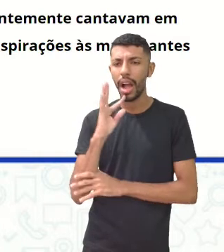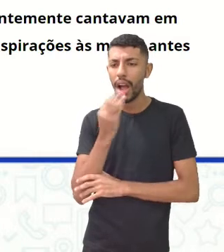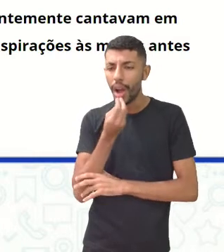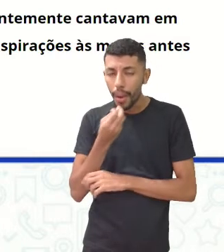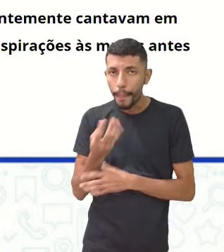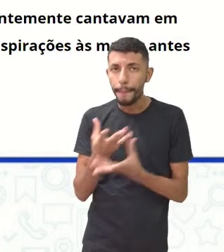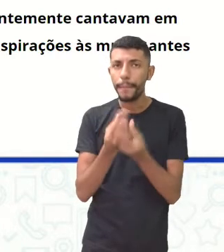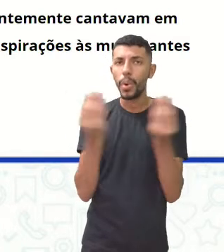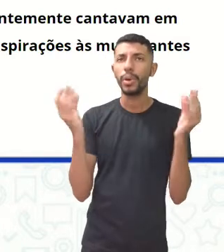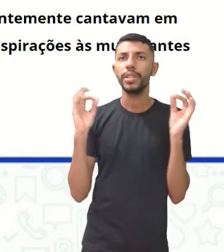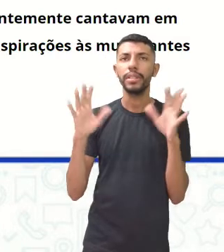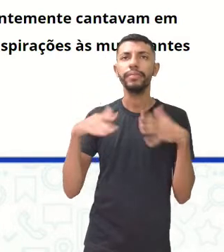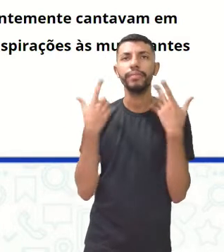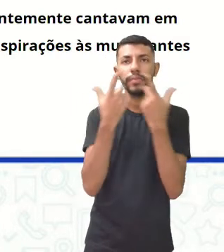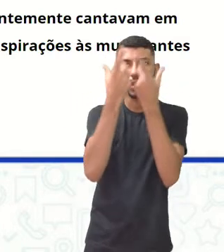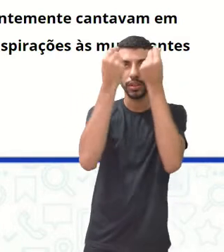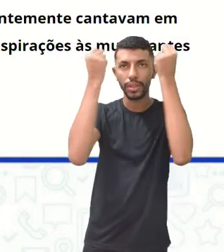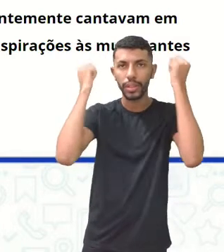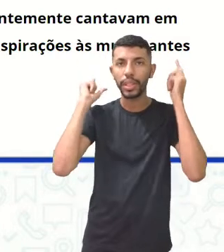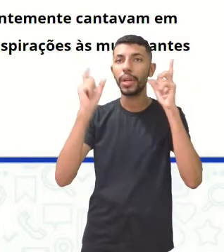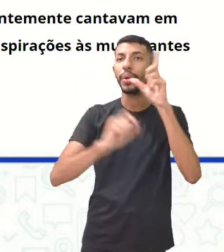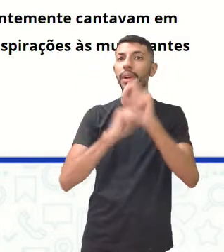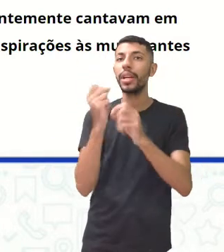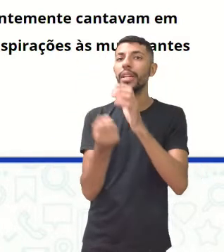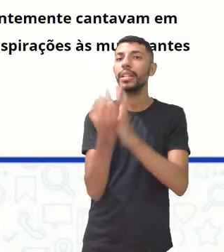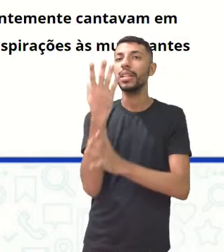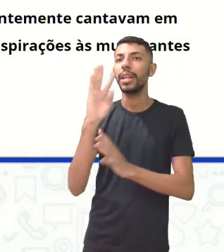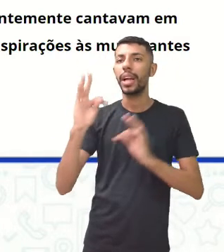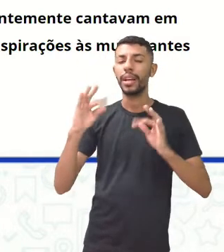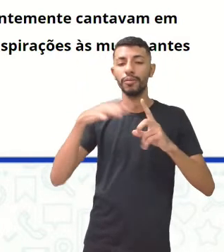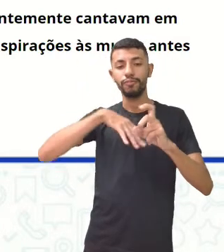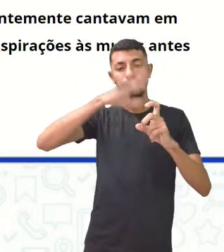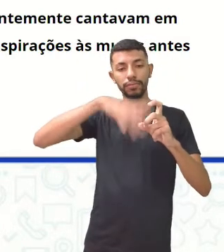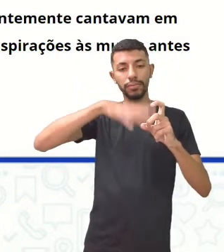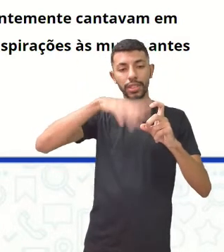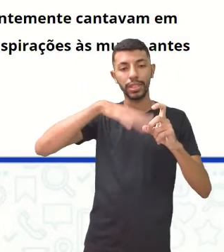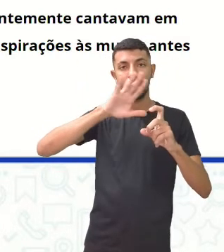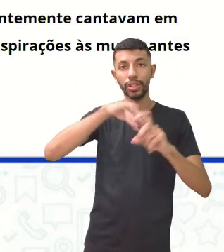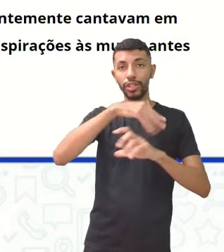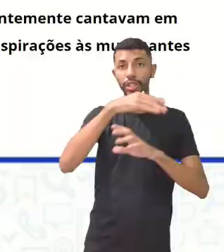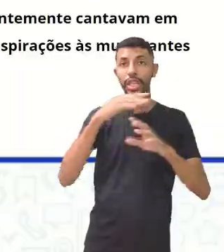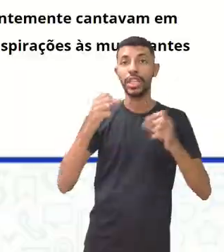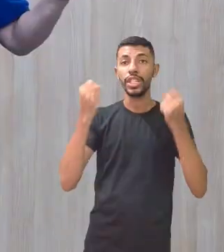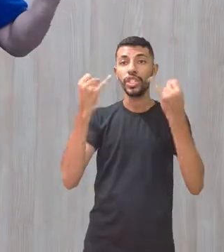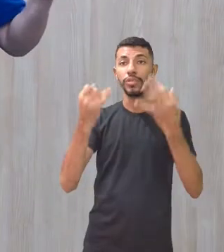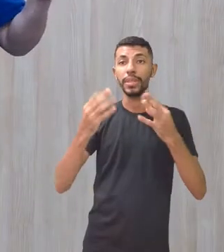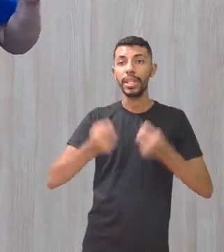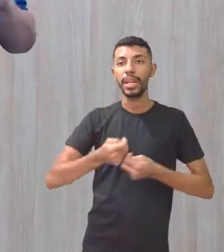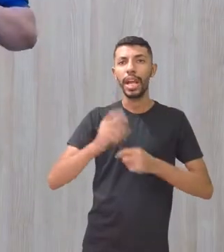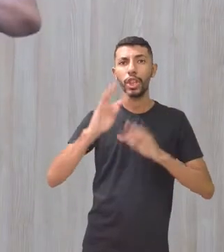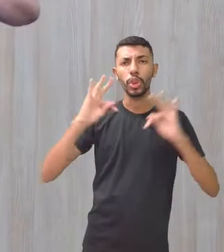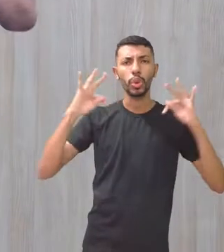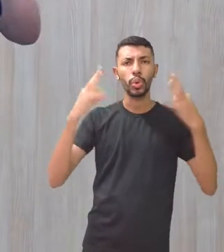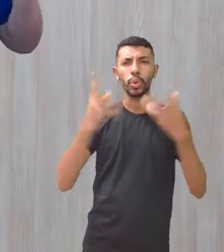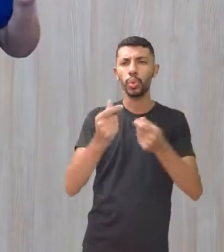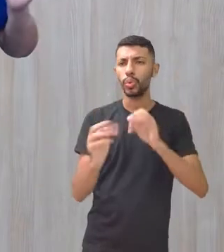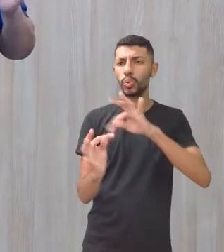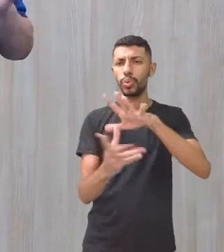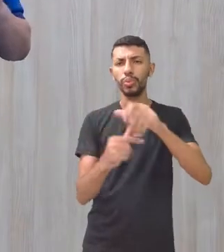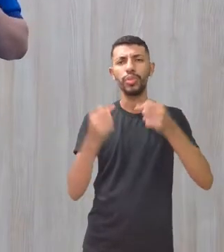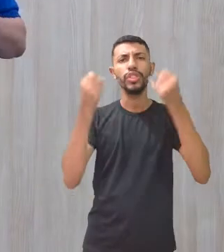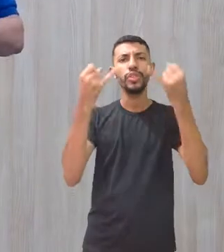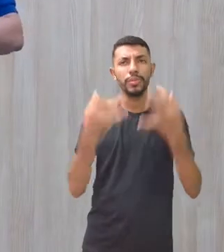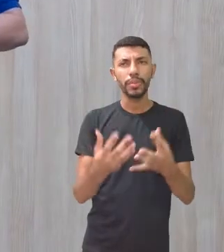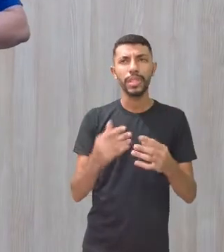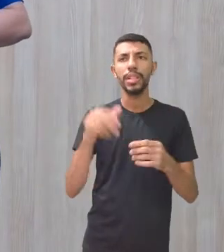conhecimento. Então, os gregos, eles criaram toda uma mitologia que explica praticamente tudo. Tudo no mundo eles